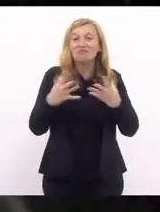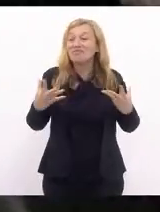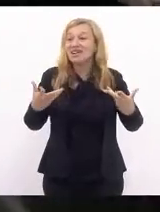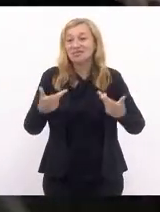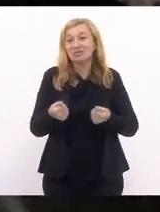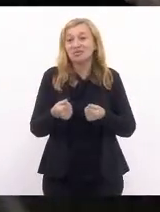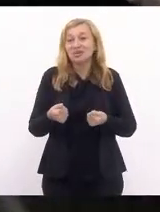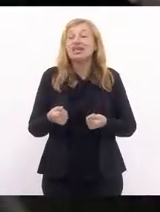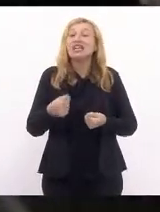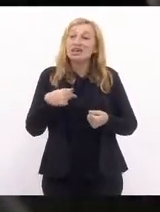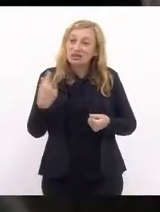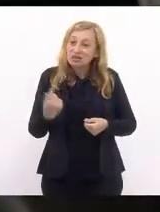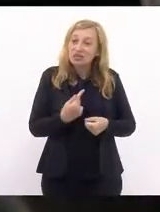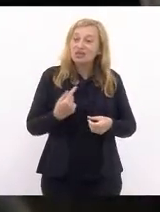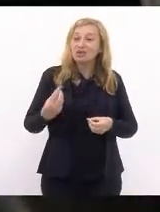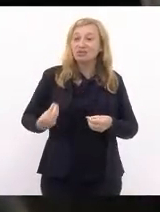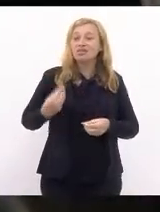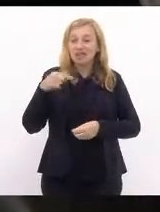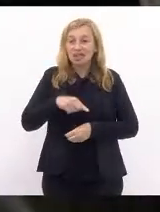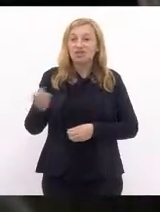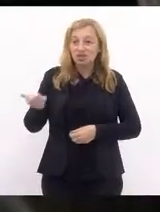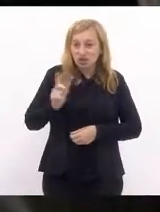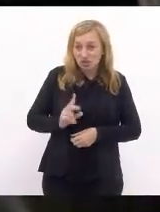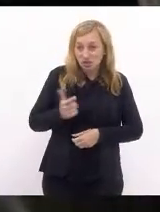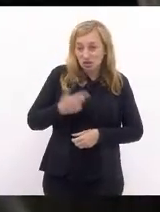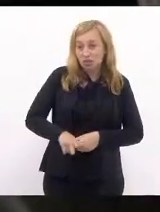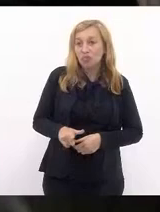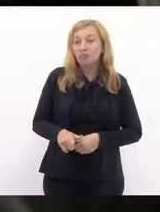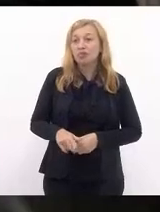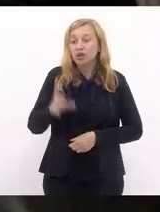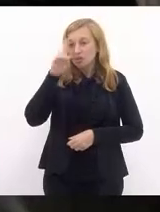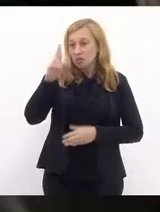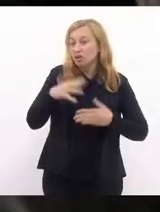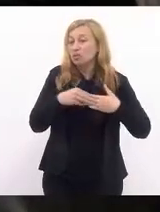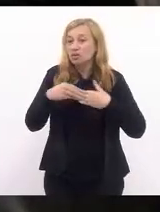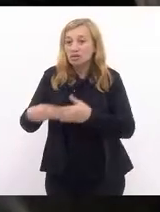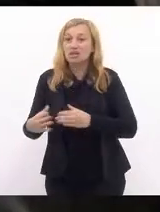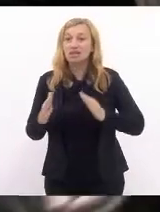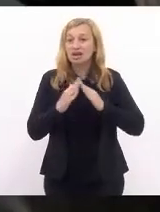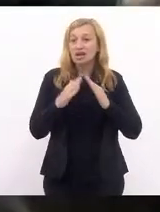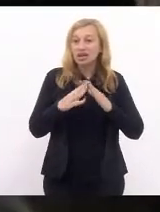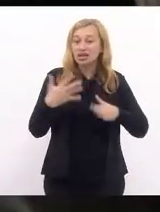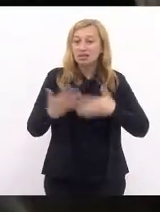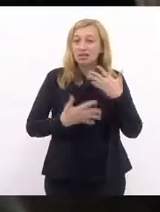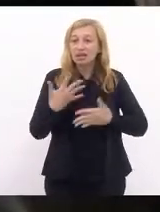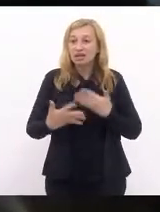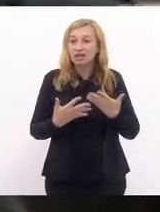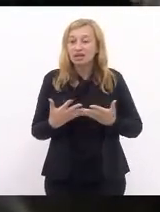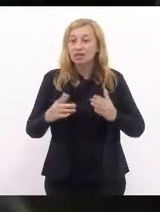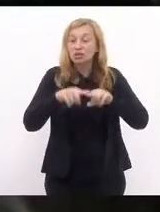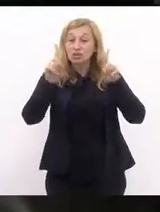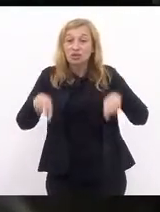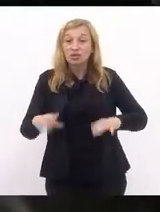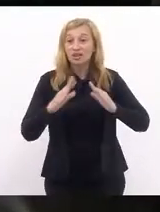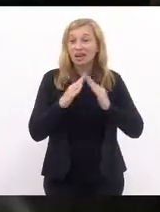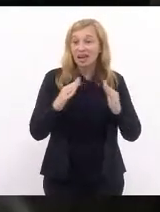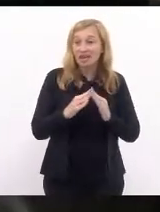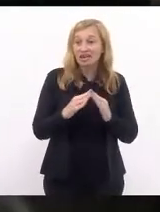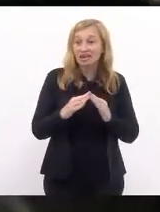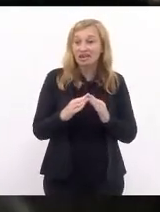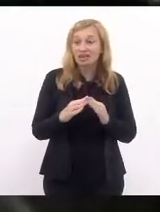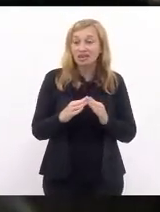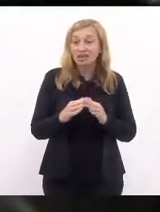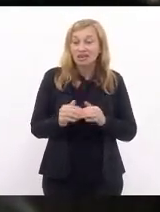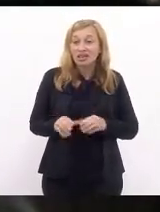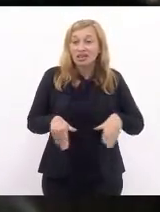foi foi demais e a gente fez está aqui novamente só tem quantos anos a casa com tanta excelência aqui os funcionários da casa